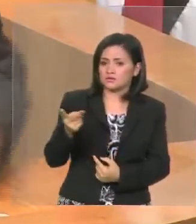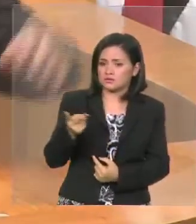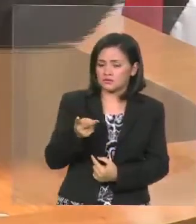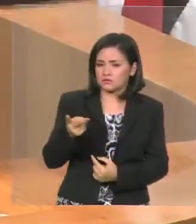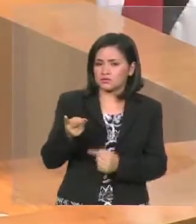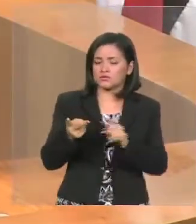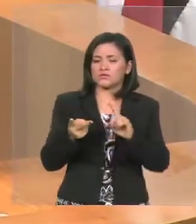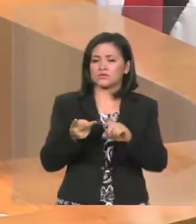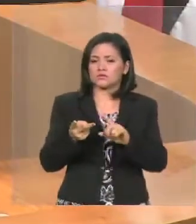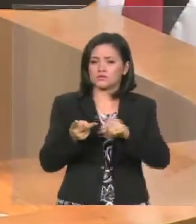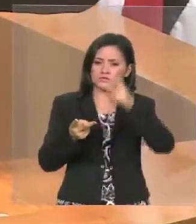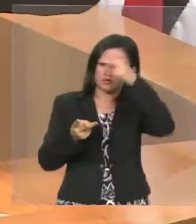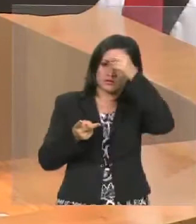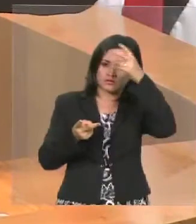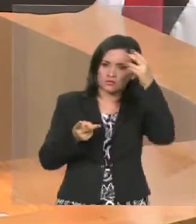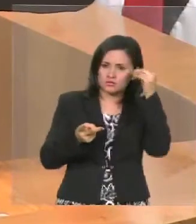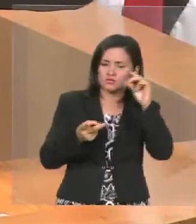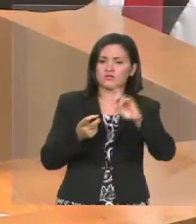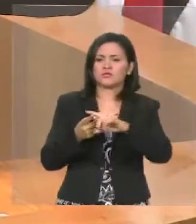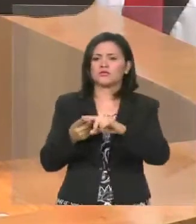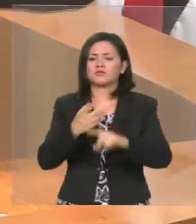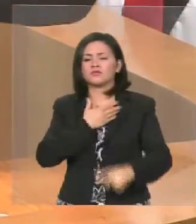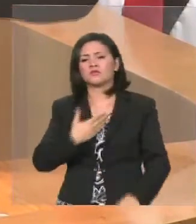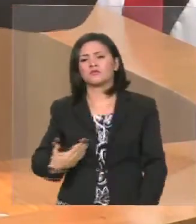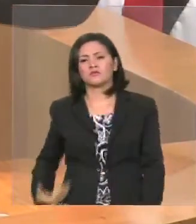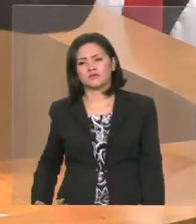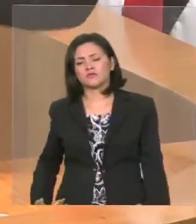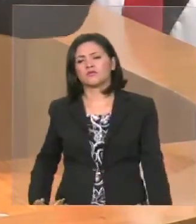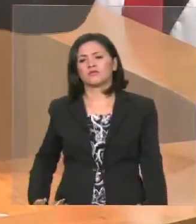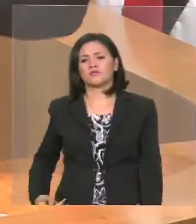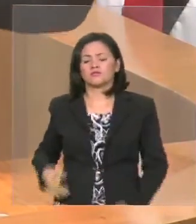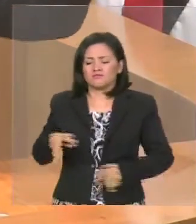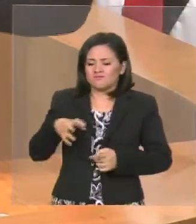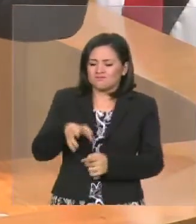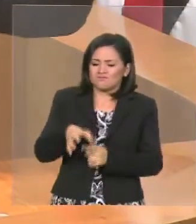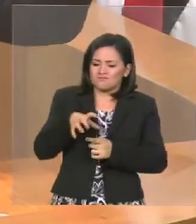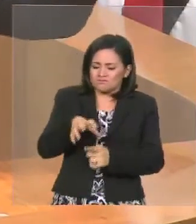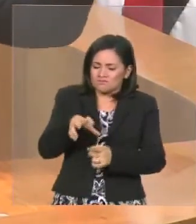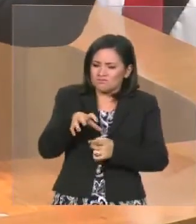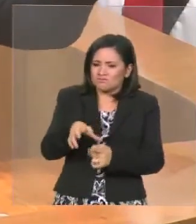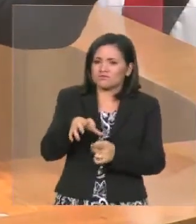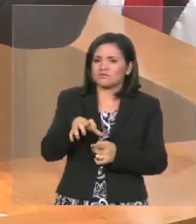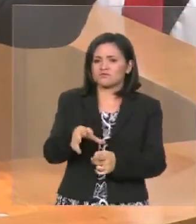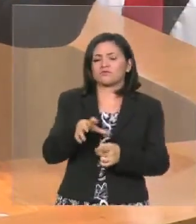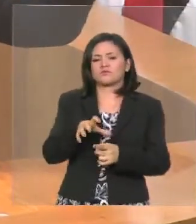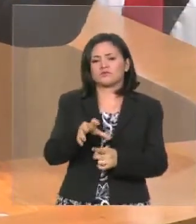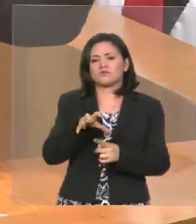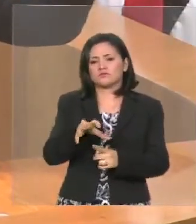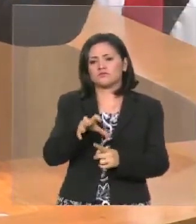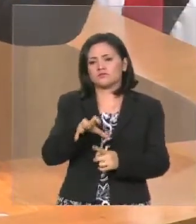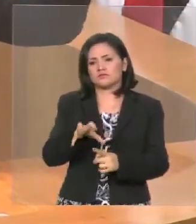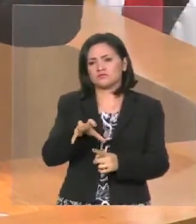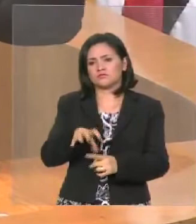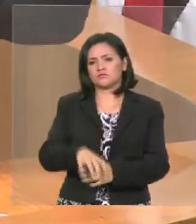municipal e a máquina estadual. Caçado impiedosamente,